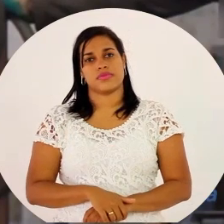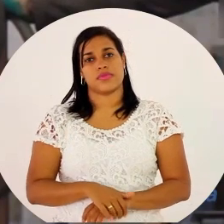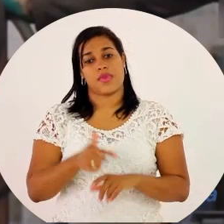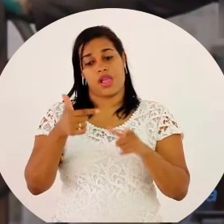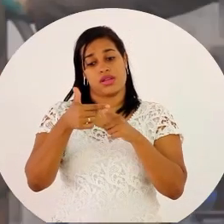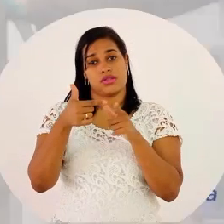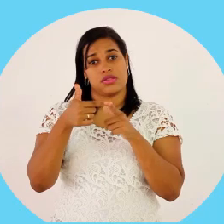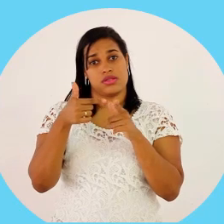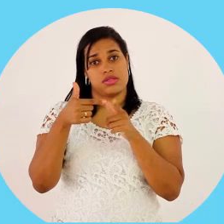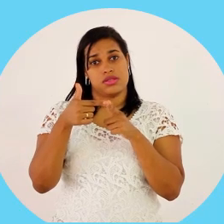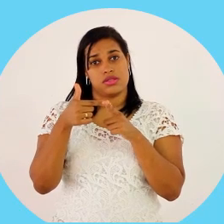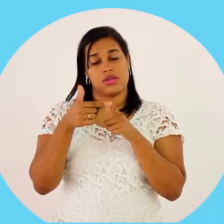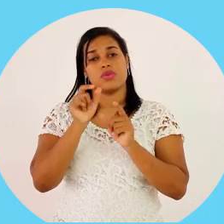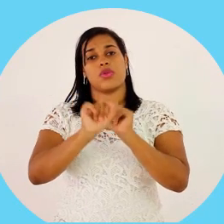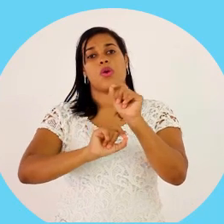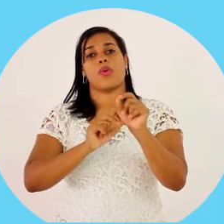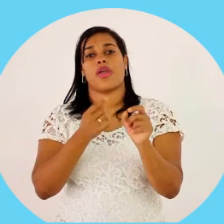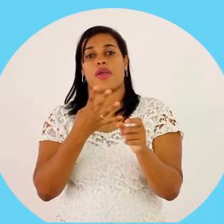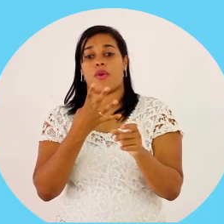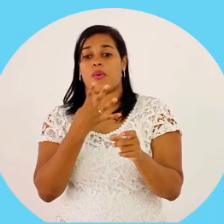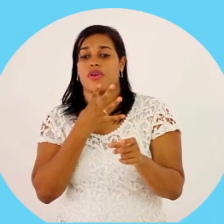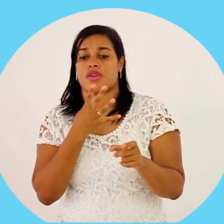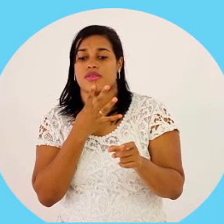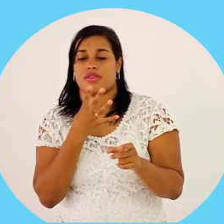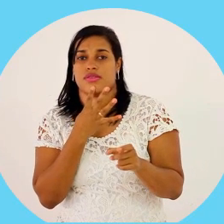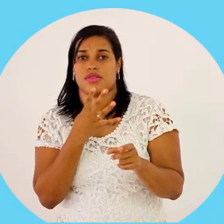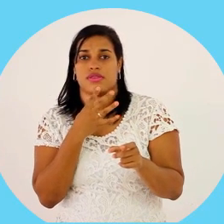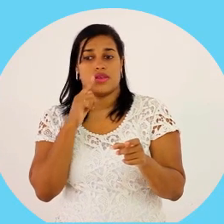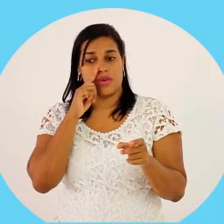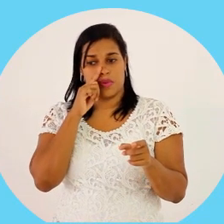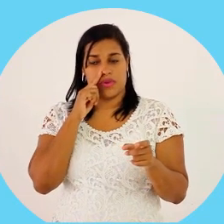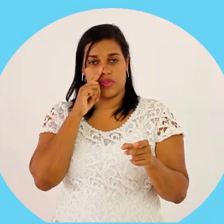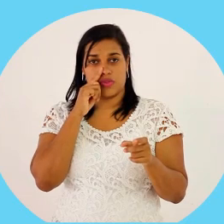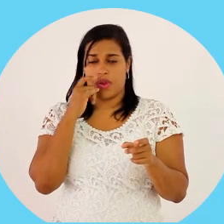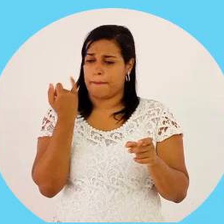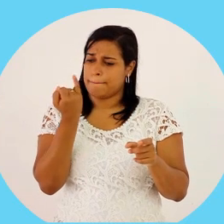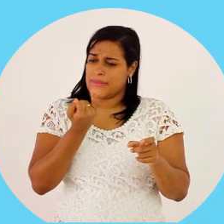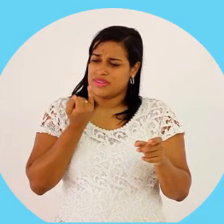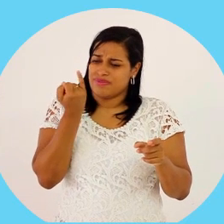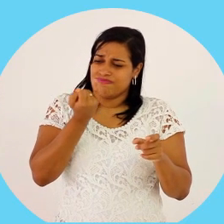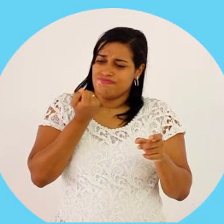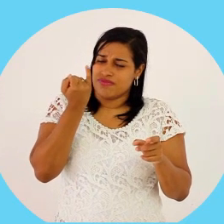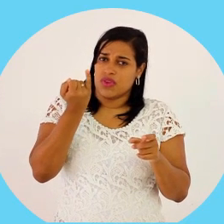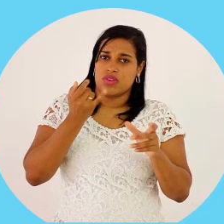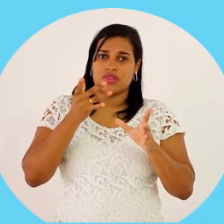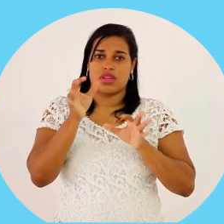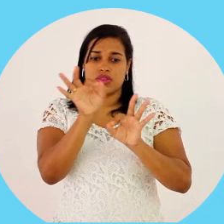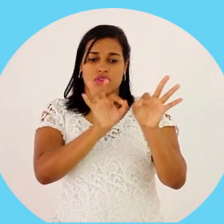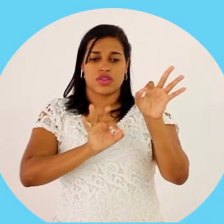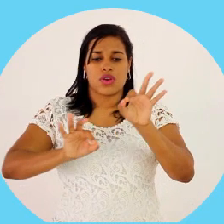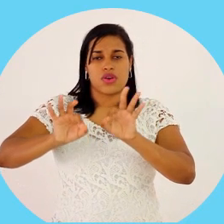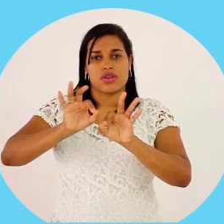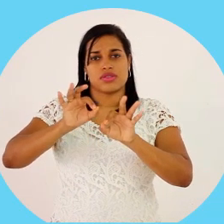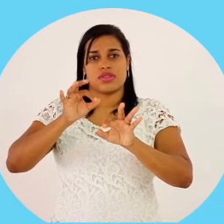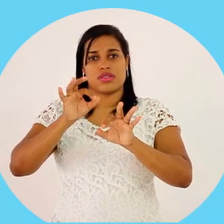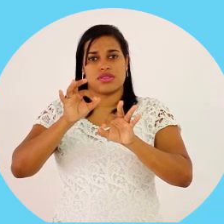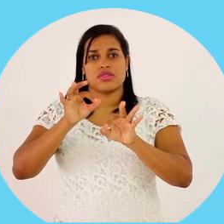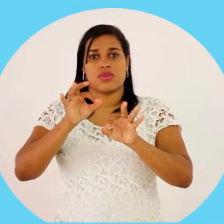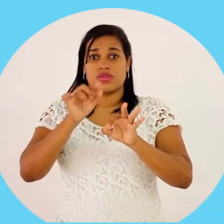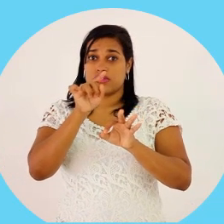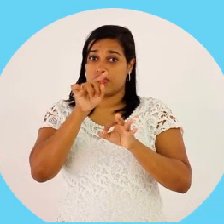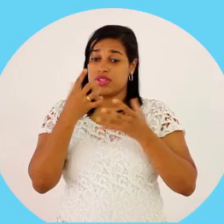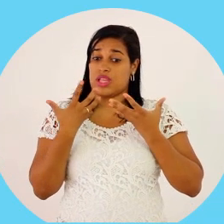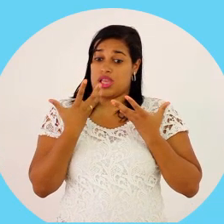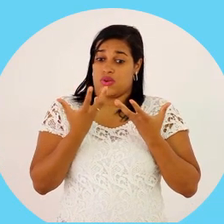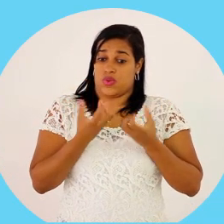segunda etapa é a etapa de reconhecimento de risco. É a etapa mais importante de toda a higiene ocupacional. Se você reconhece um risco